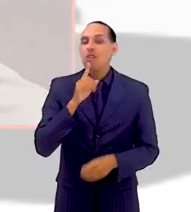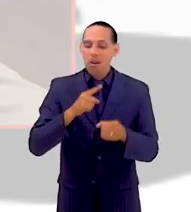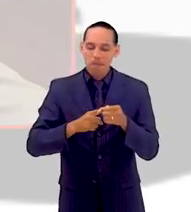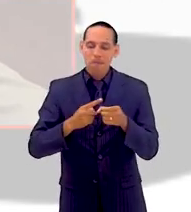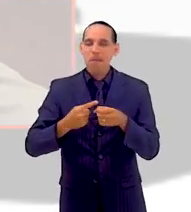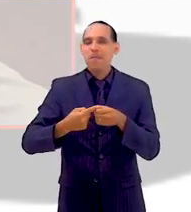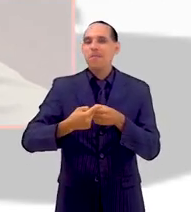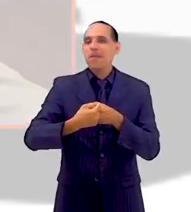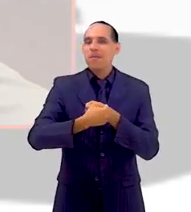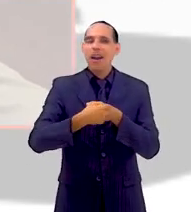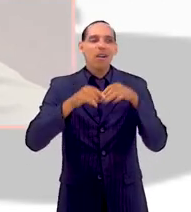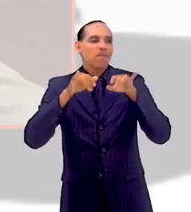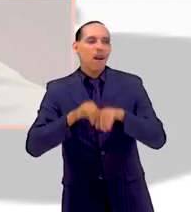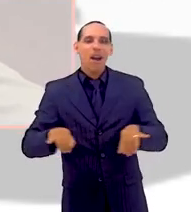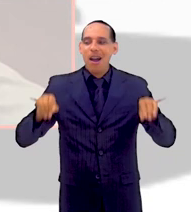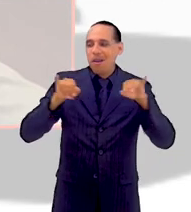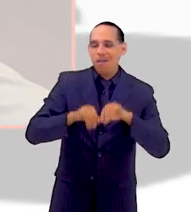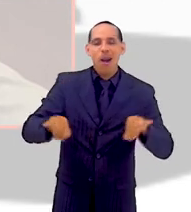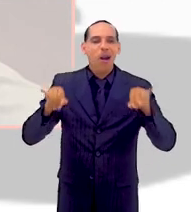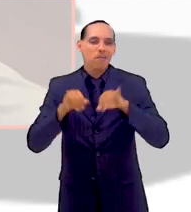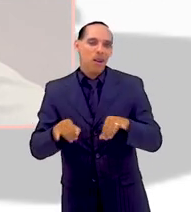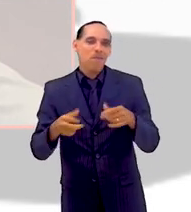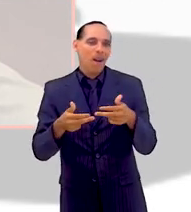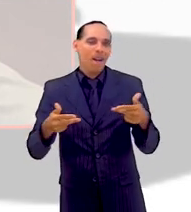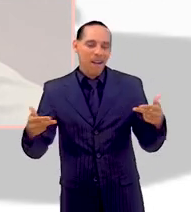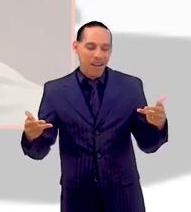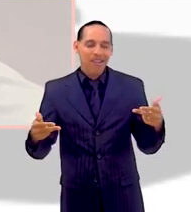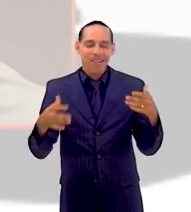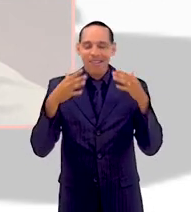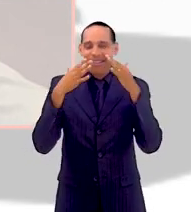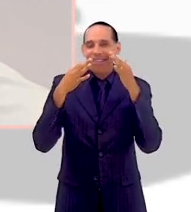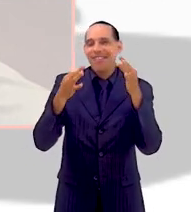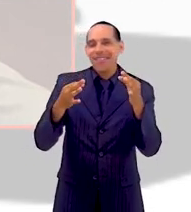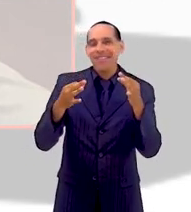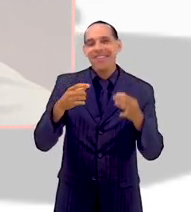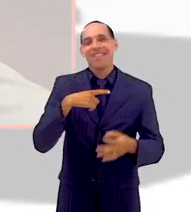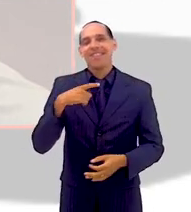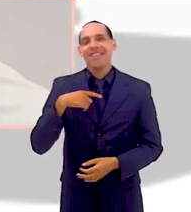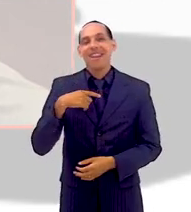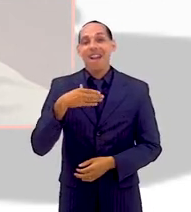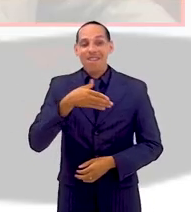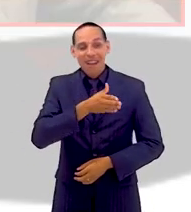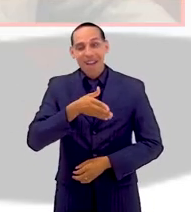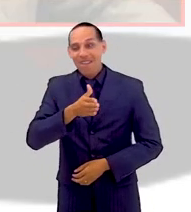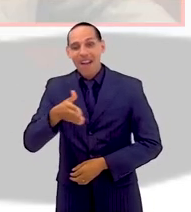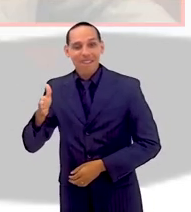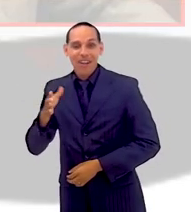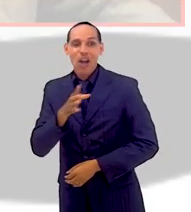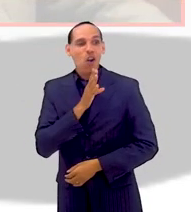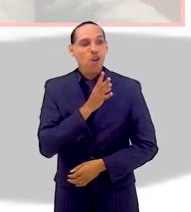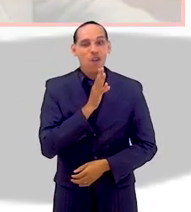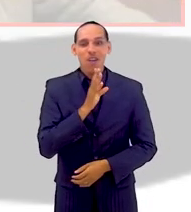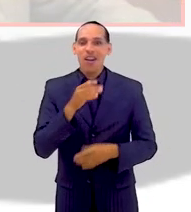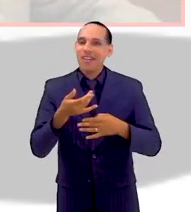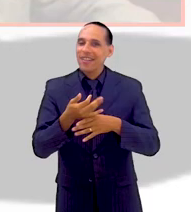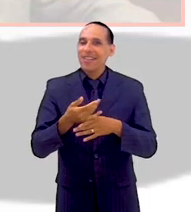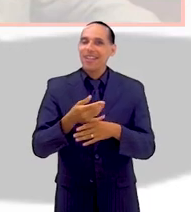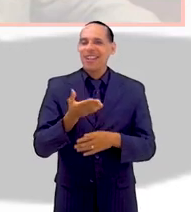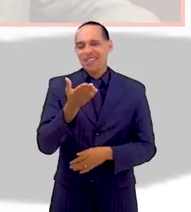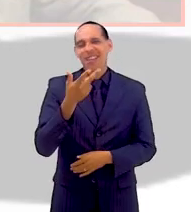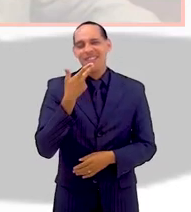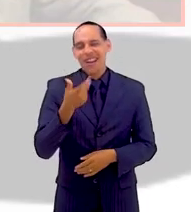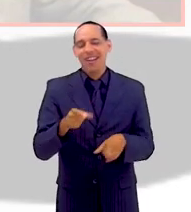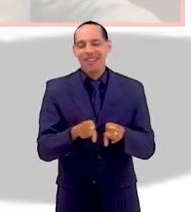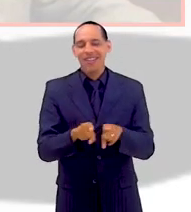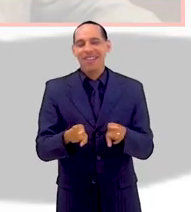e propicia essa divulgação e propicia essa atração que eles acabam se deslocando para o interior, para essas cidades citadas